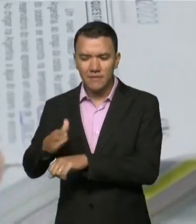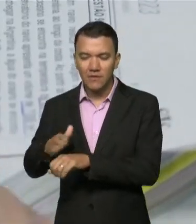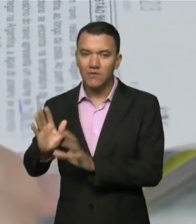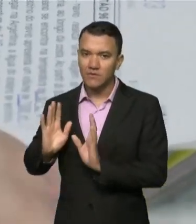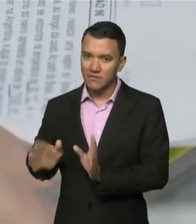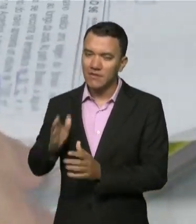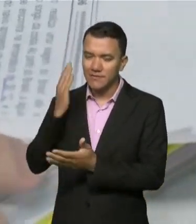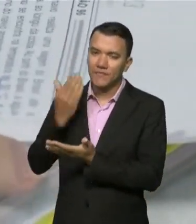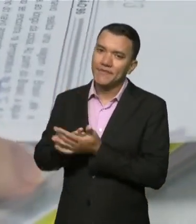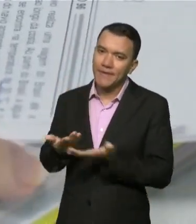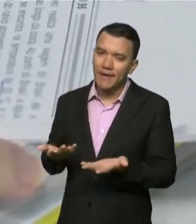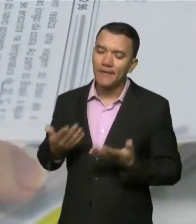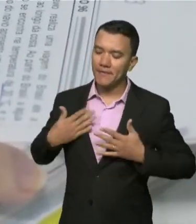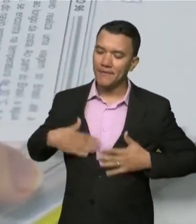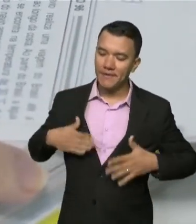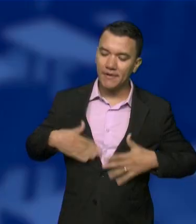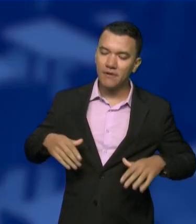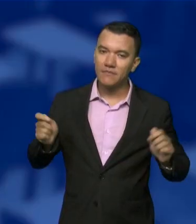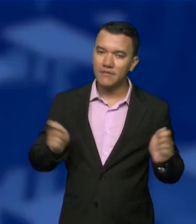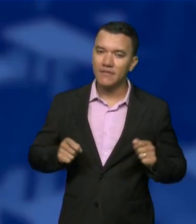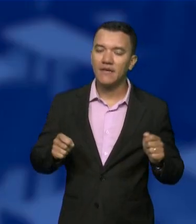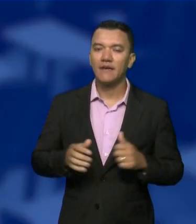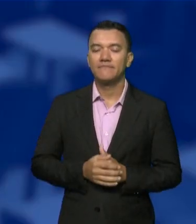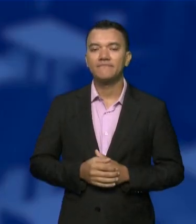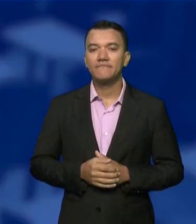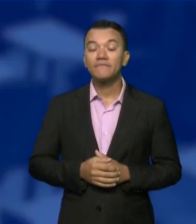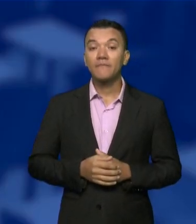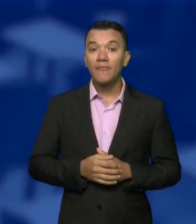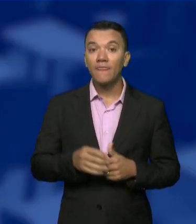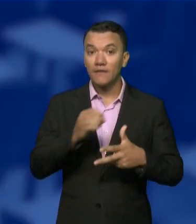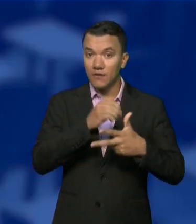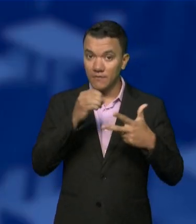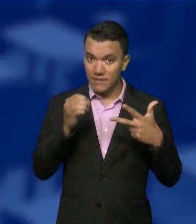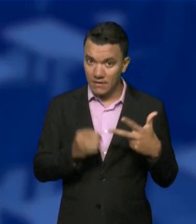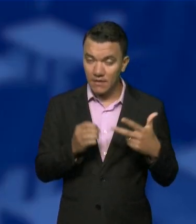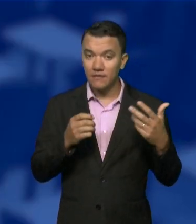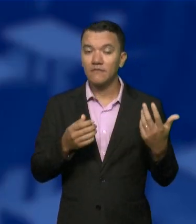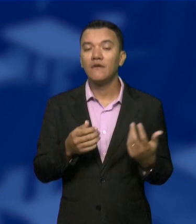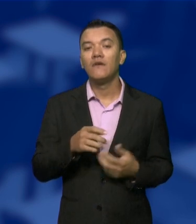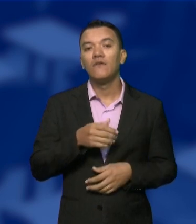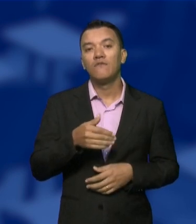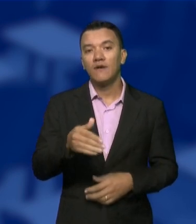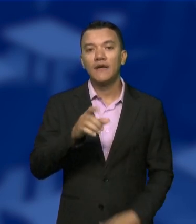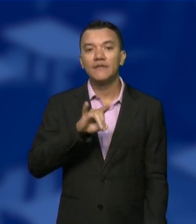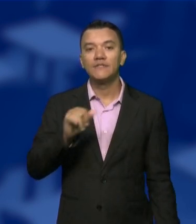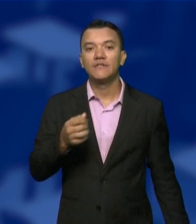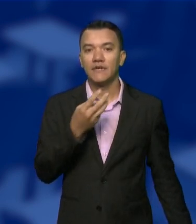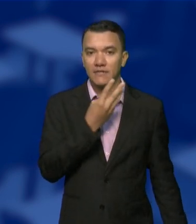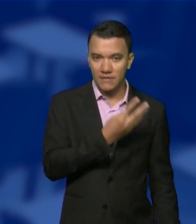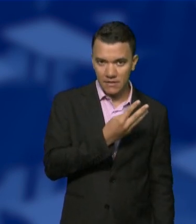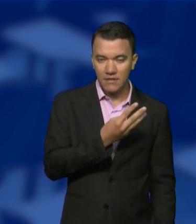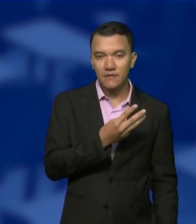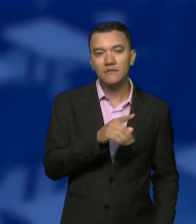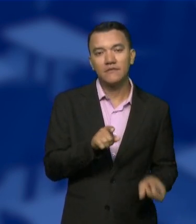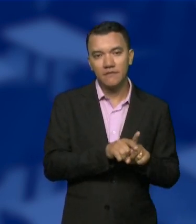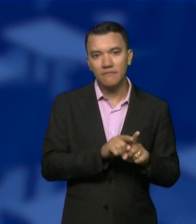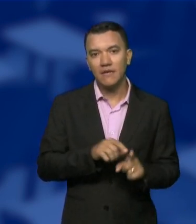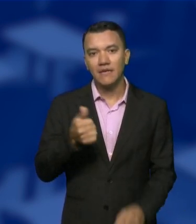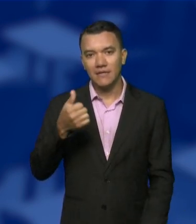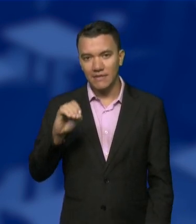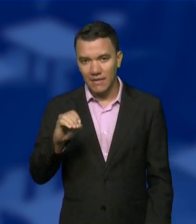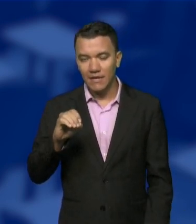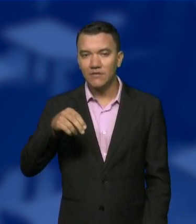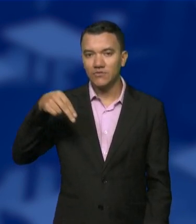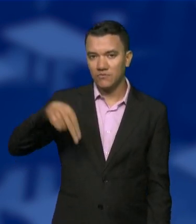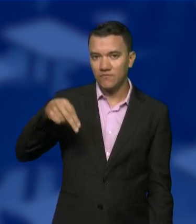buscar tranquilidade para o grande dia. O Exame Nacional do Ensino Médio será realizado nos dias 3 e 10 de novembro. Os